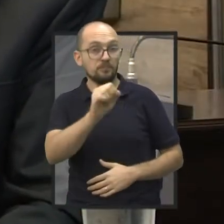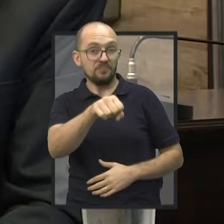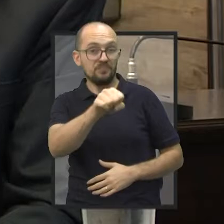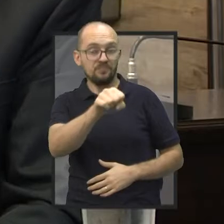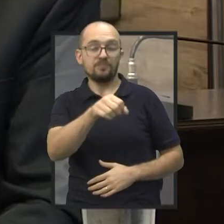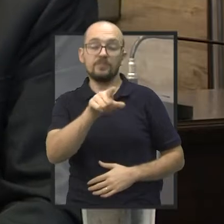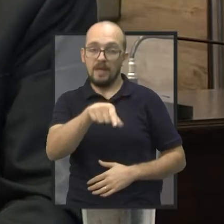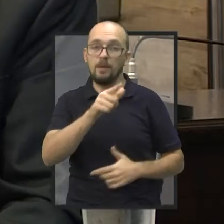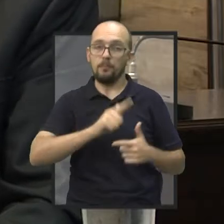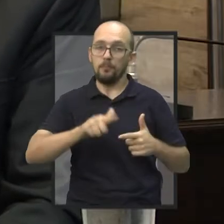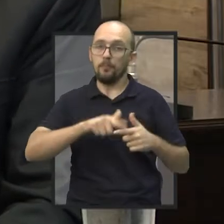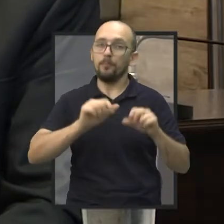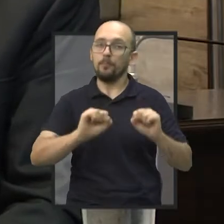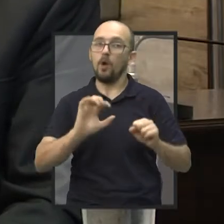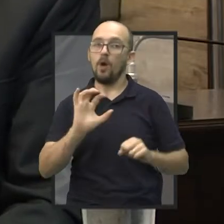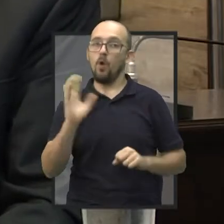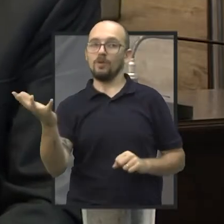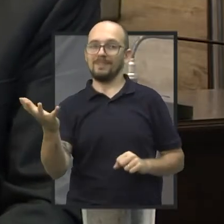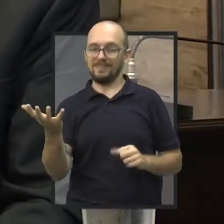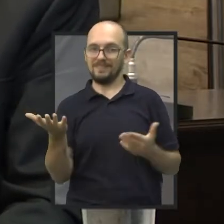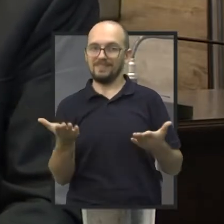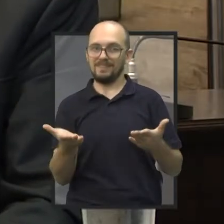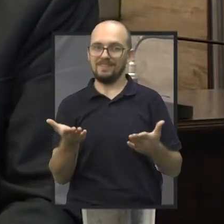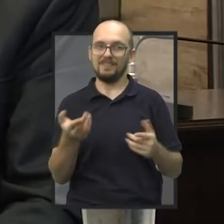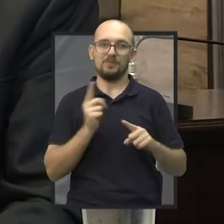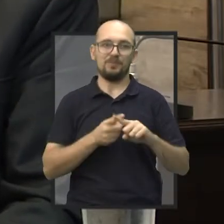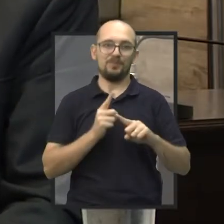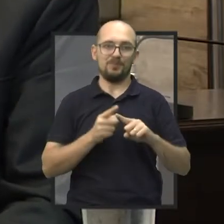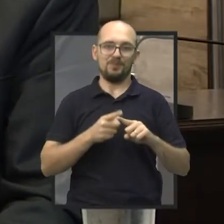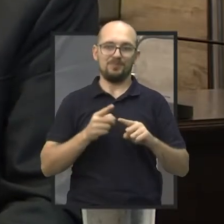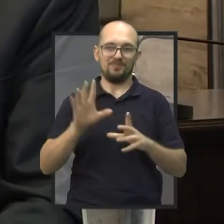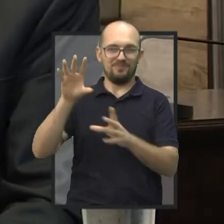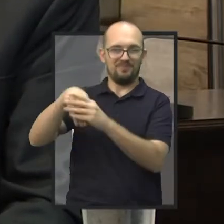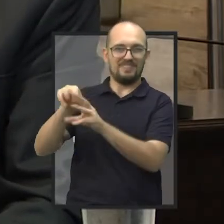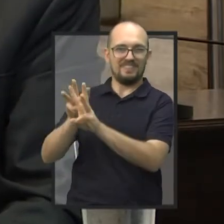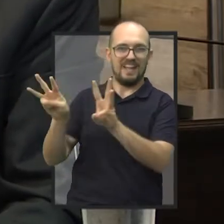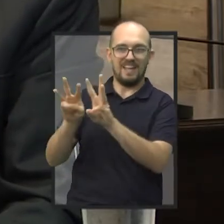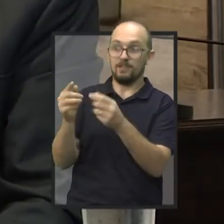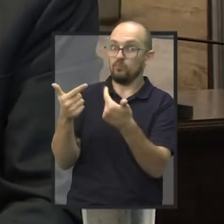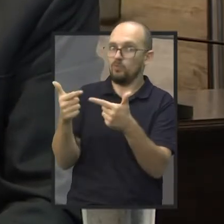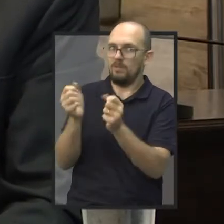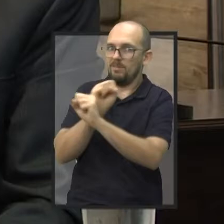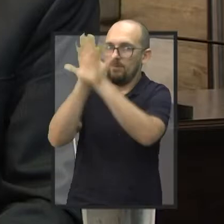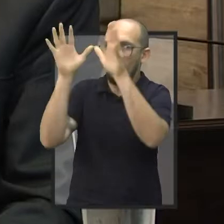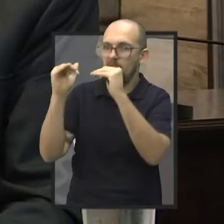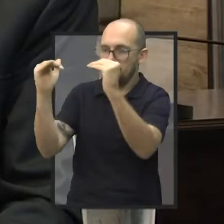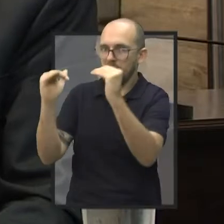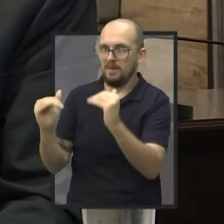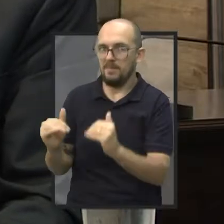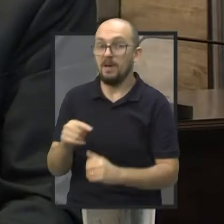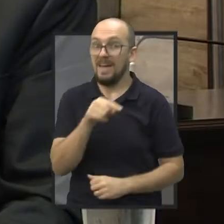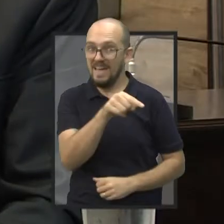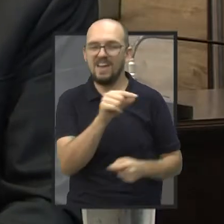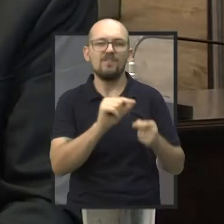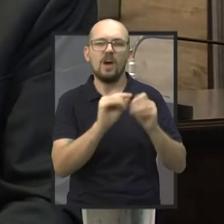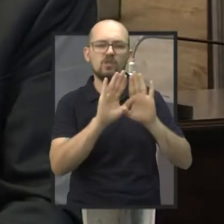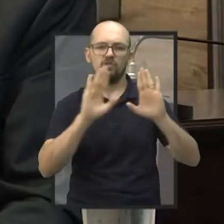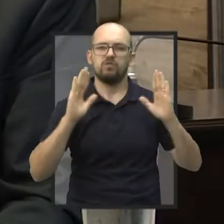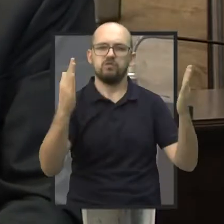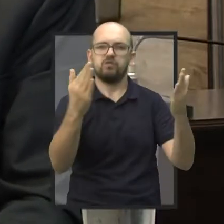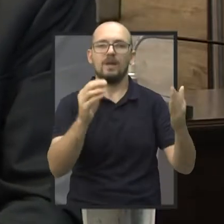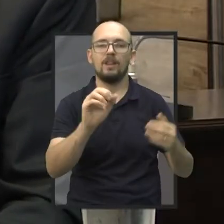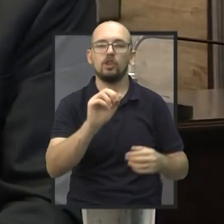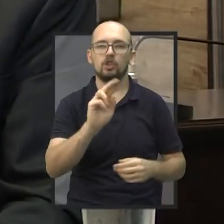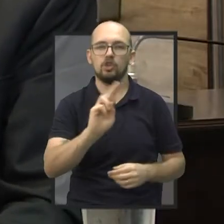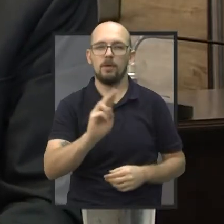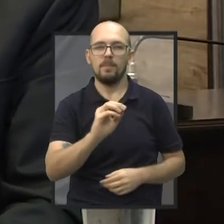refletir o vácuo que acontece no portal Transparência. Esse é um equipamento esterilizador, a